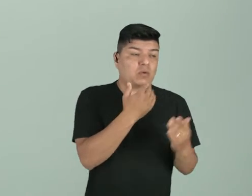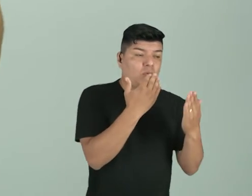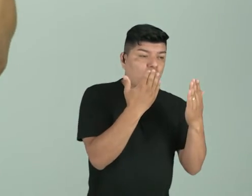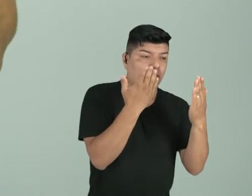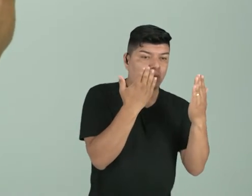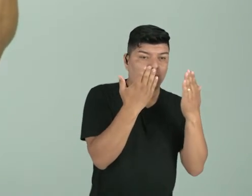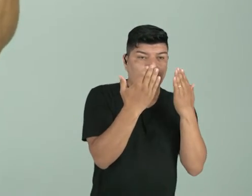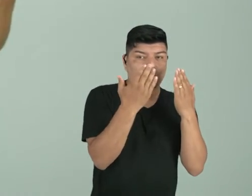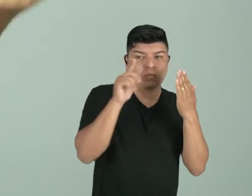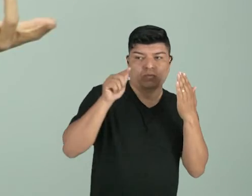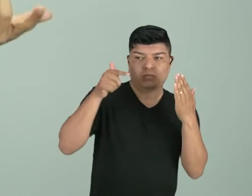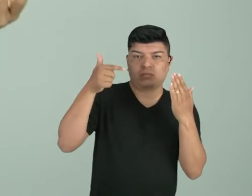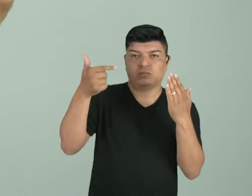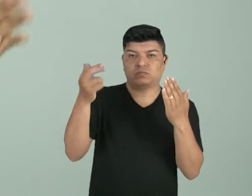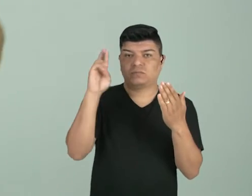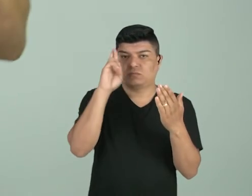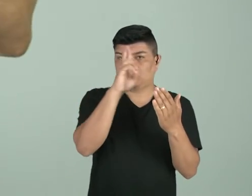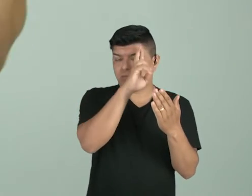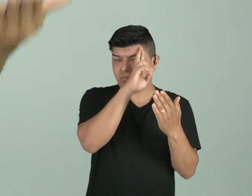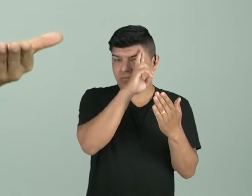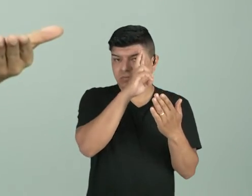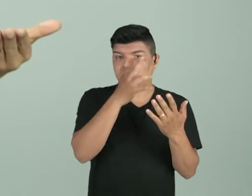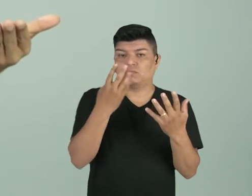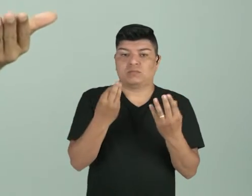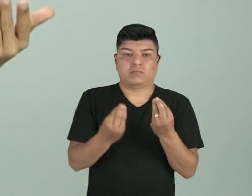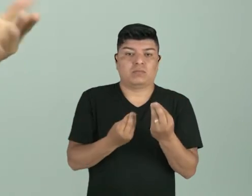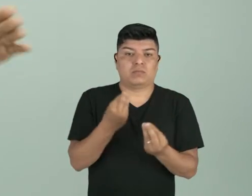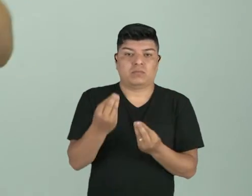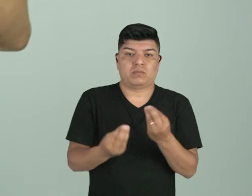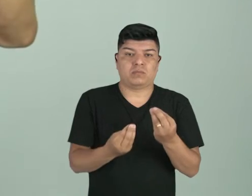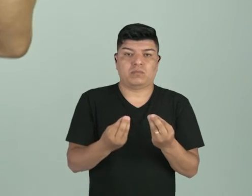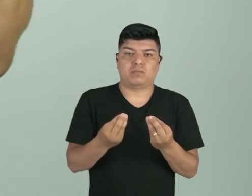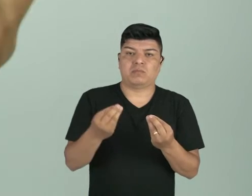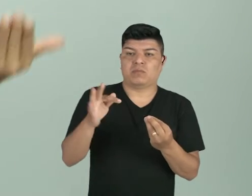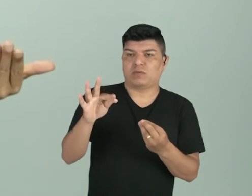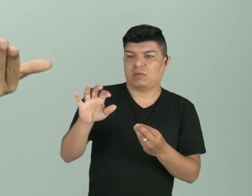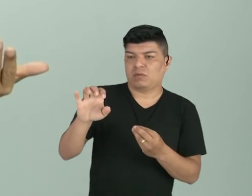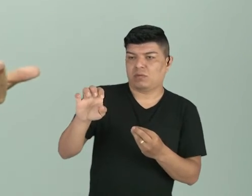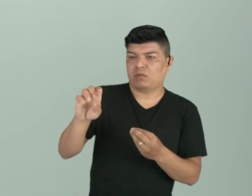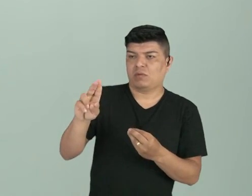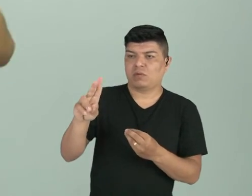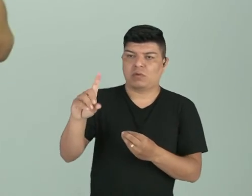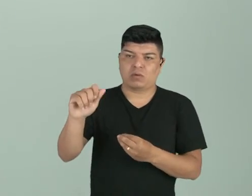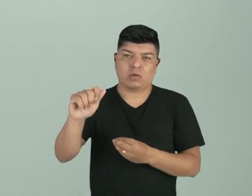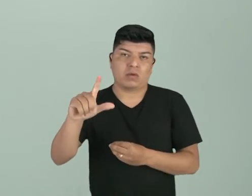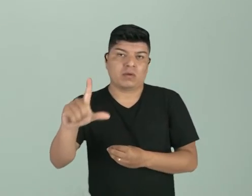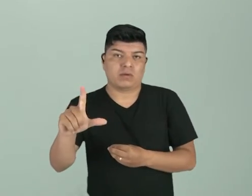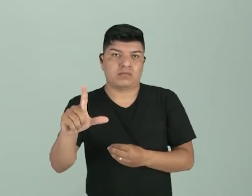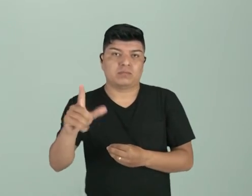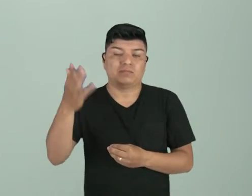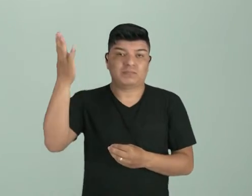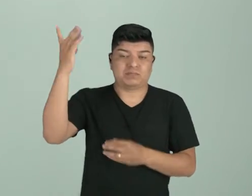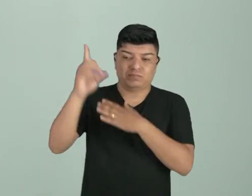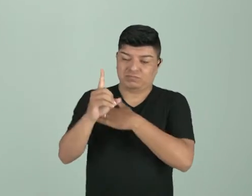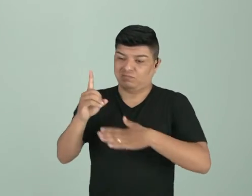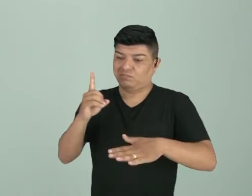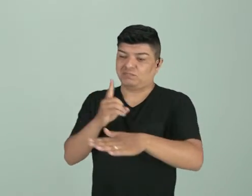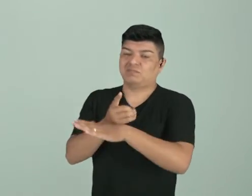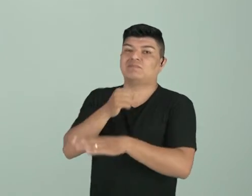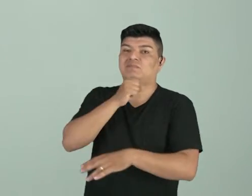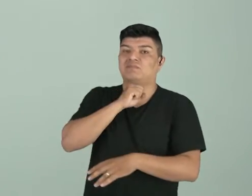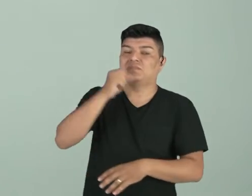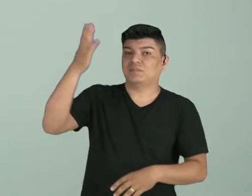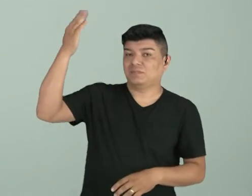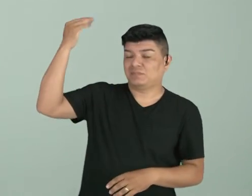comparando com outras conjunturas históricas, modo de produção feudal, sociedade primitiva e assim